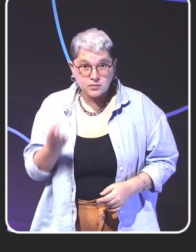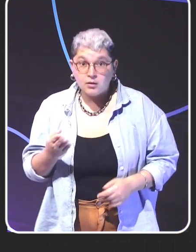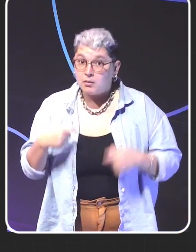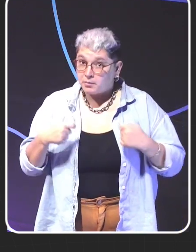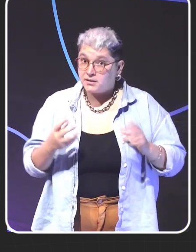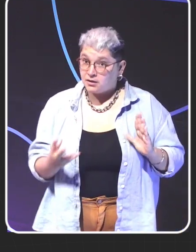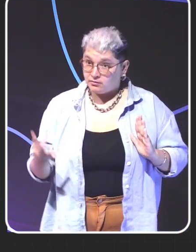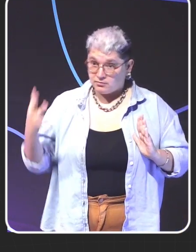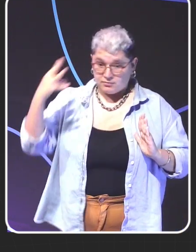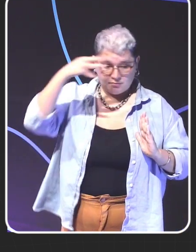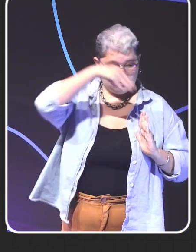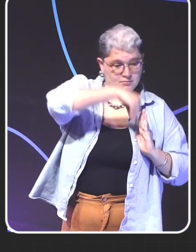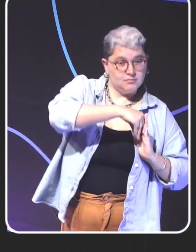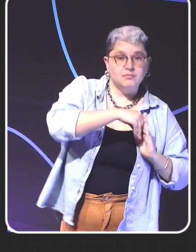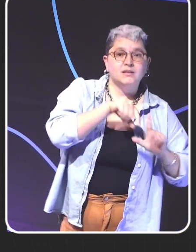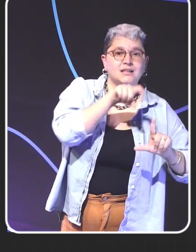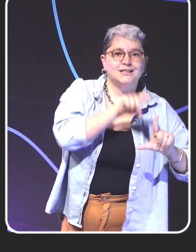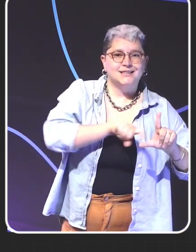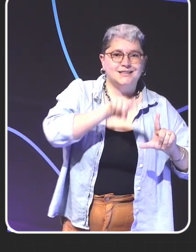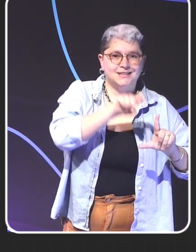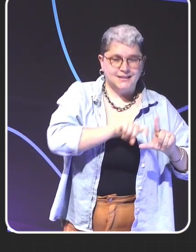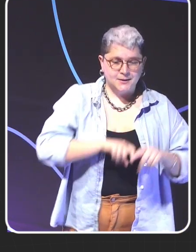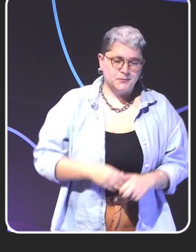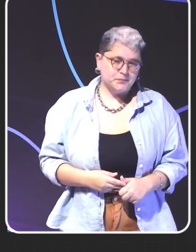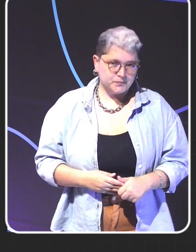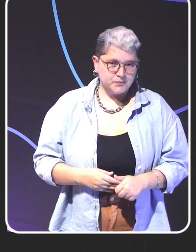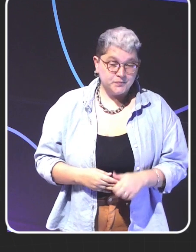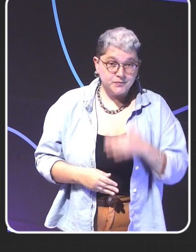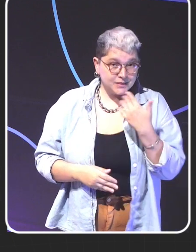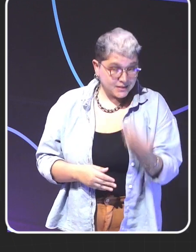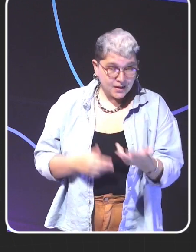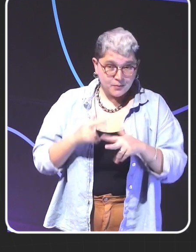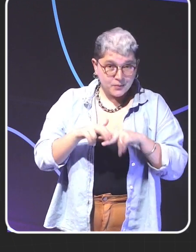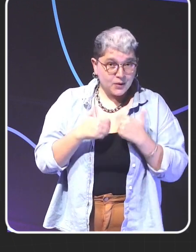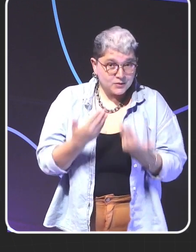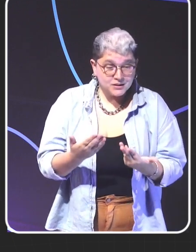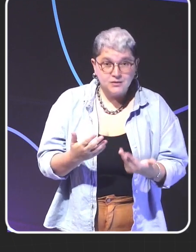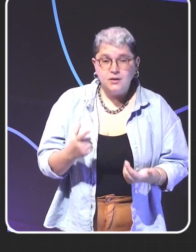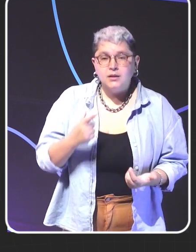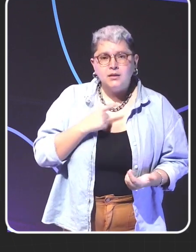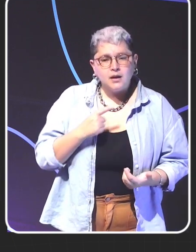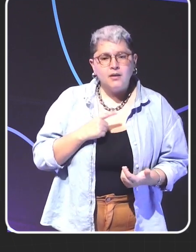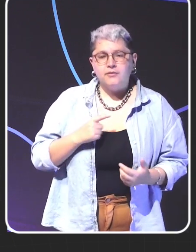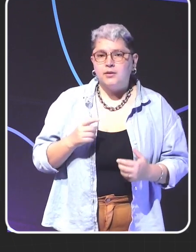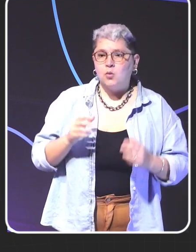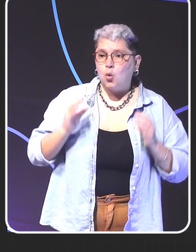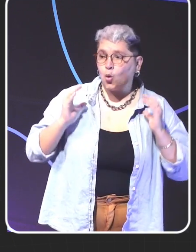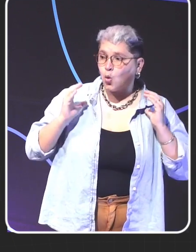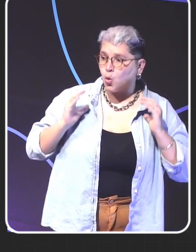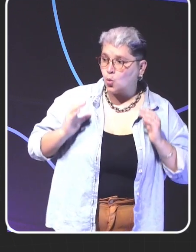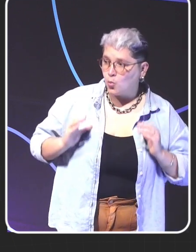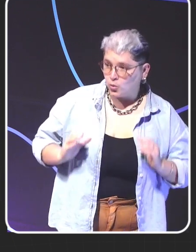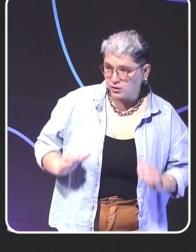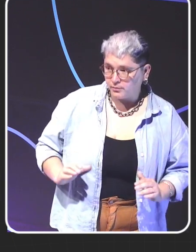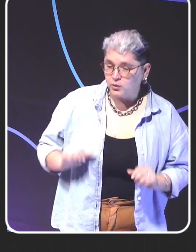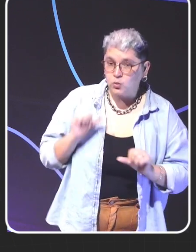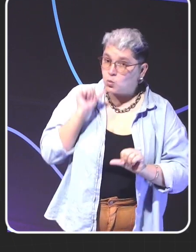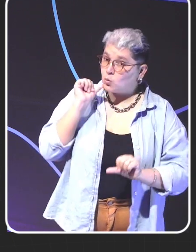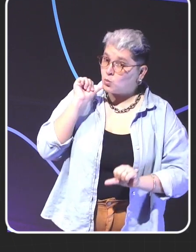Então surgiu muito isso. E diante disso, existiu uma mudança de comportamento geracional,